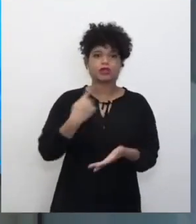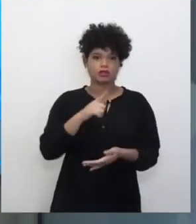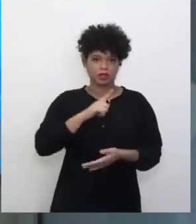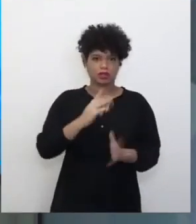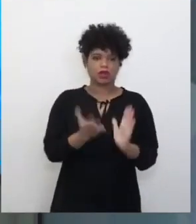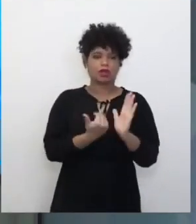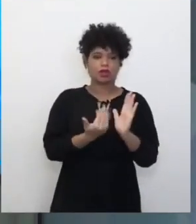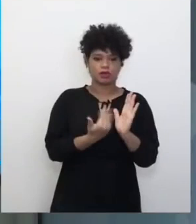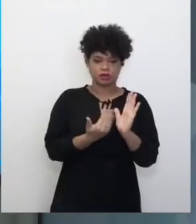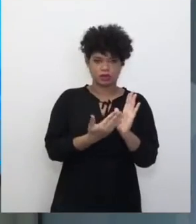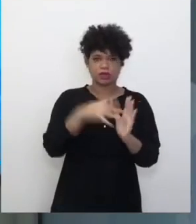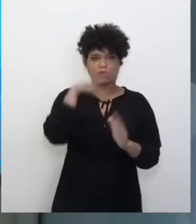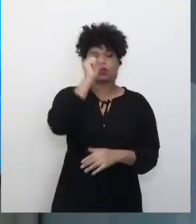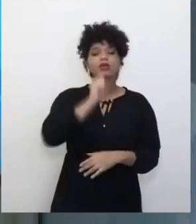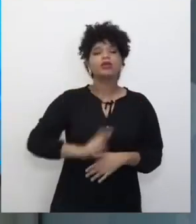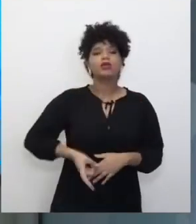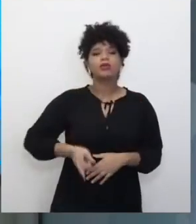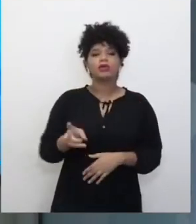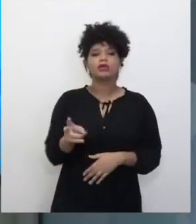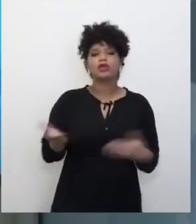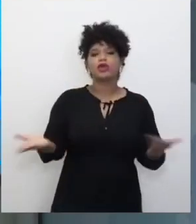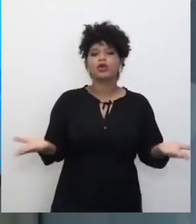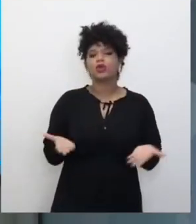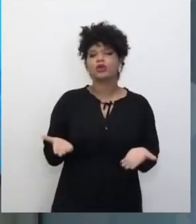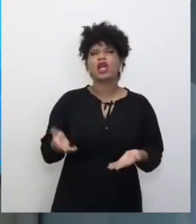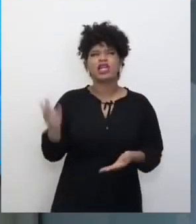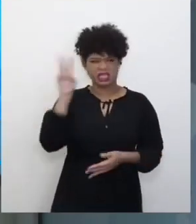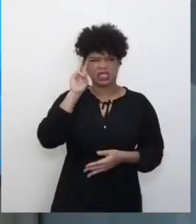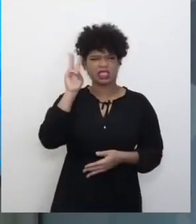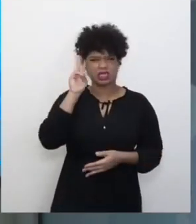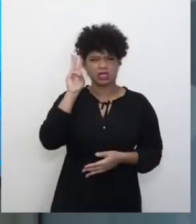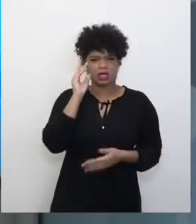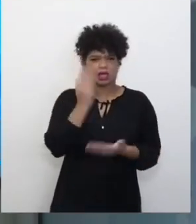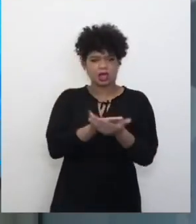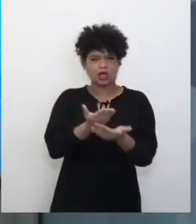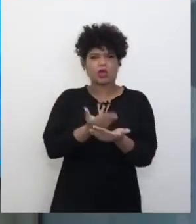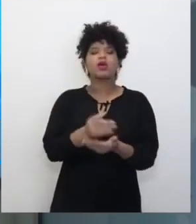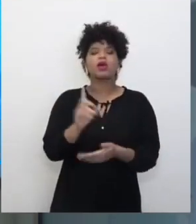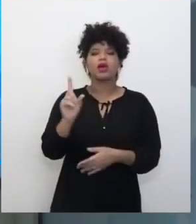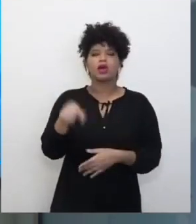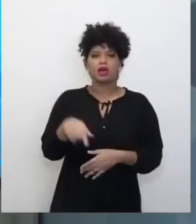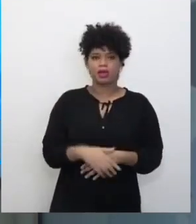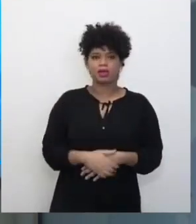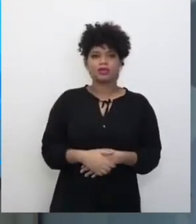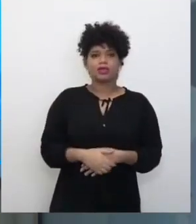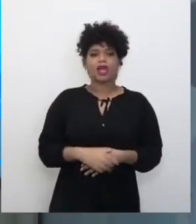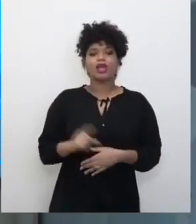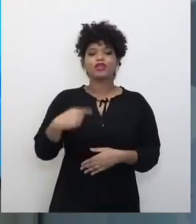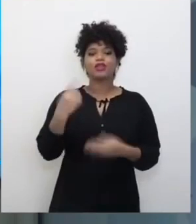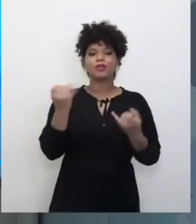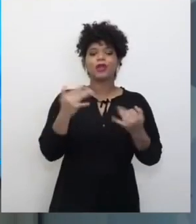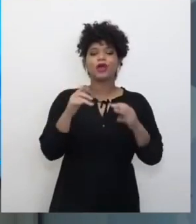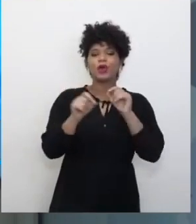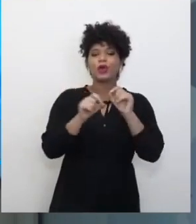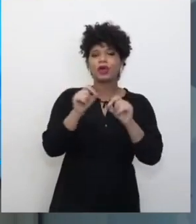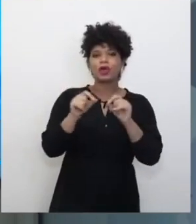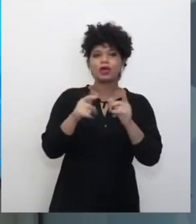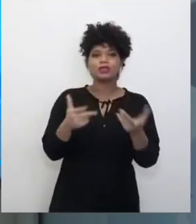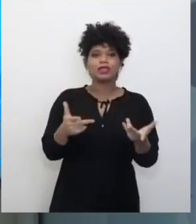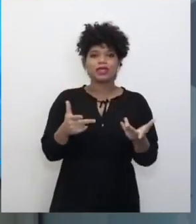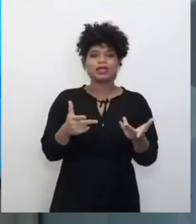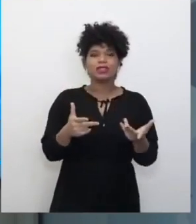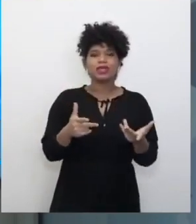caderno Aprender Sempre. Hoje é a terceira aula, dessa nova sequência, e a gente está falando sobre a questão de